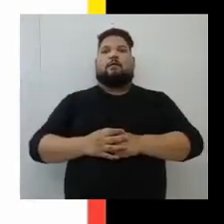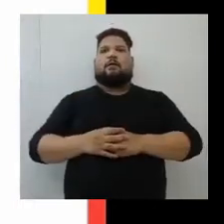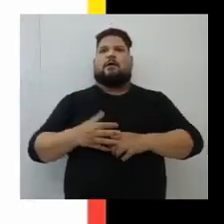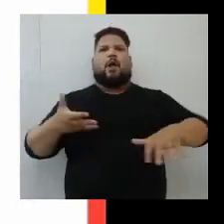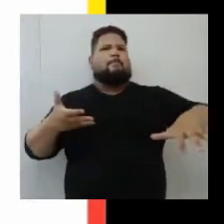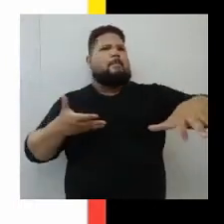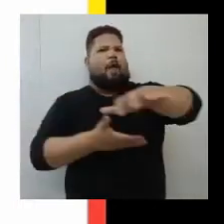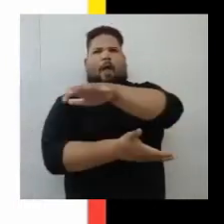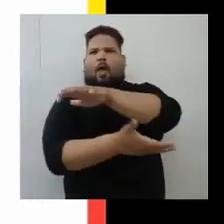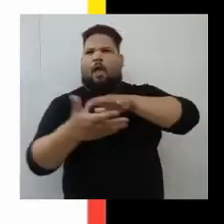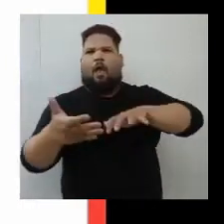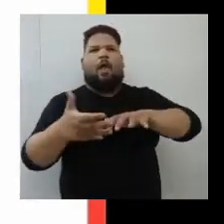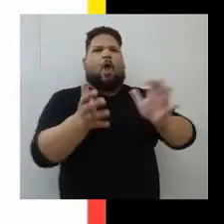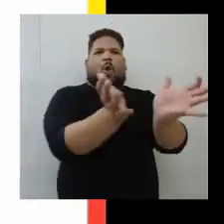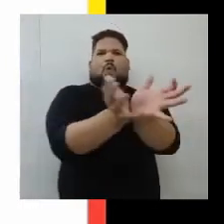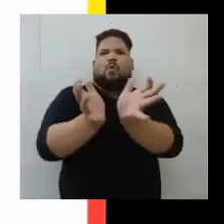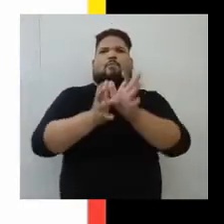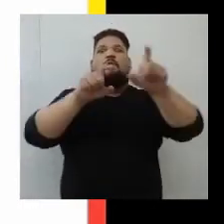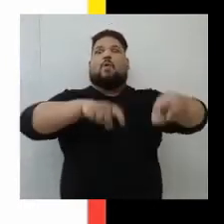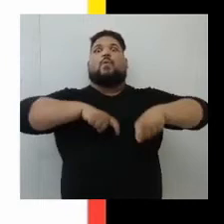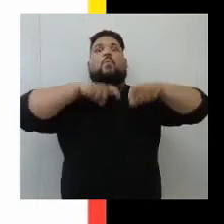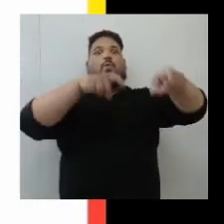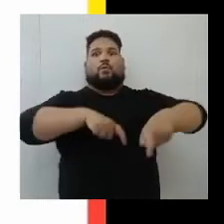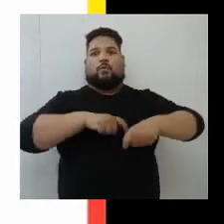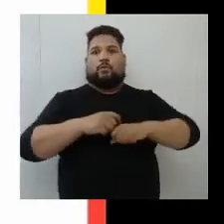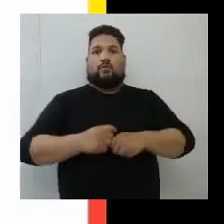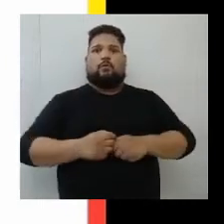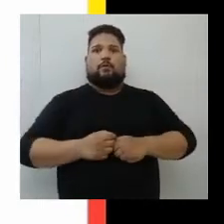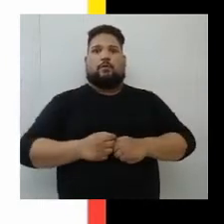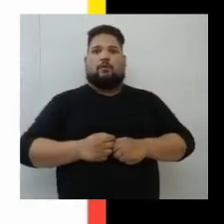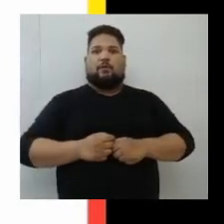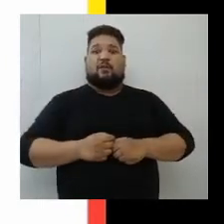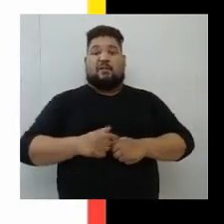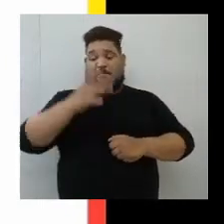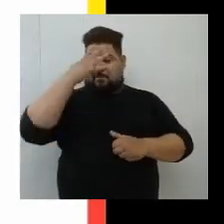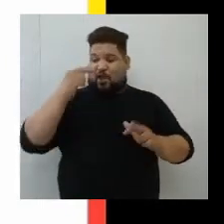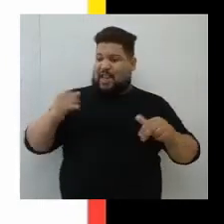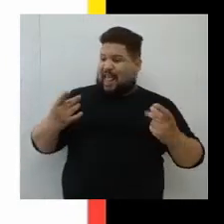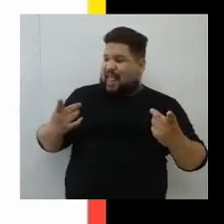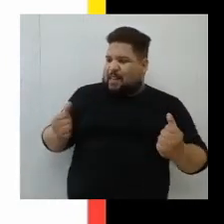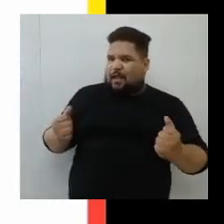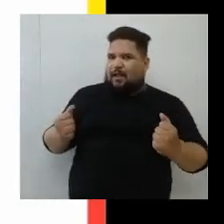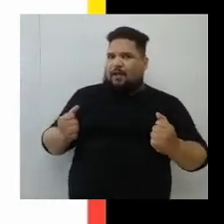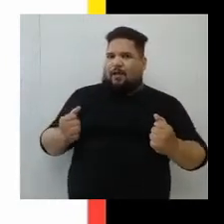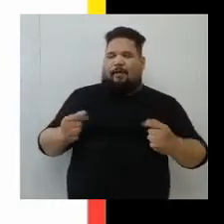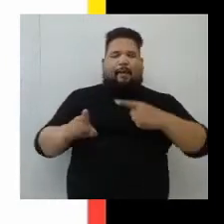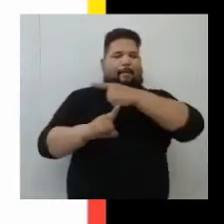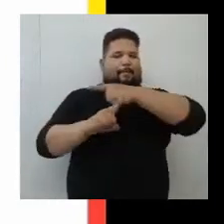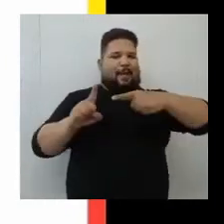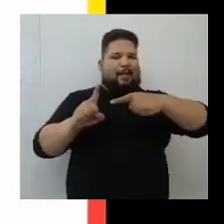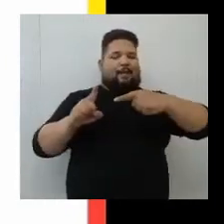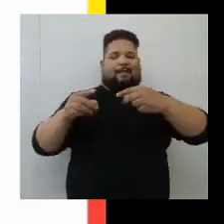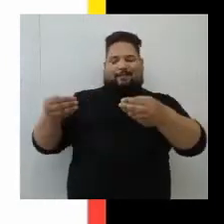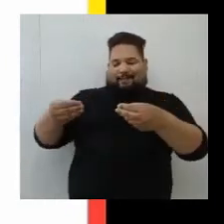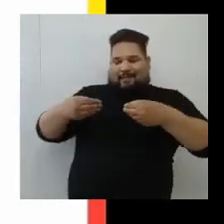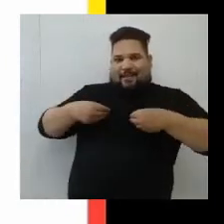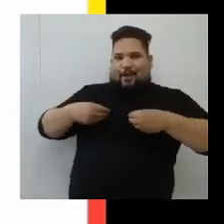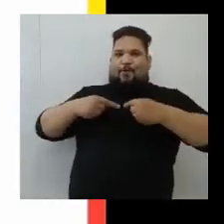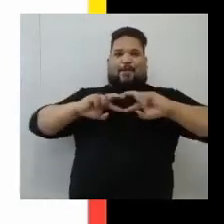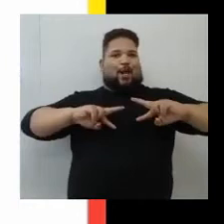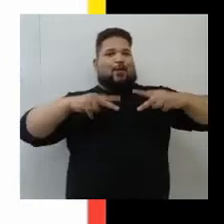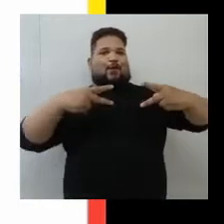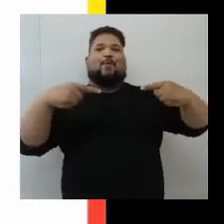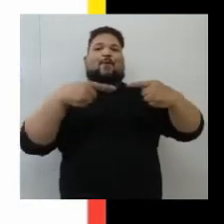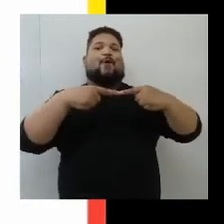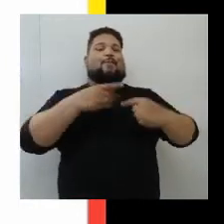Revoltas camponesas. Para quem não tem nada, metade é o dobro, como já diria o amigo